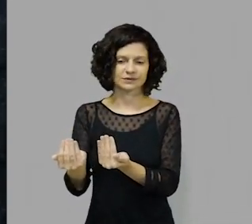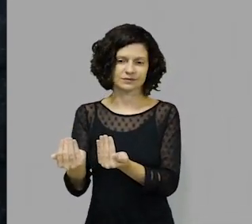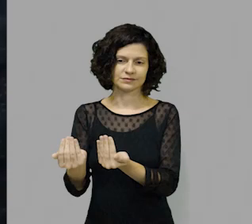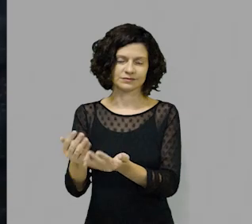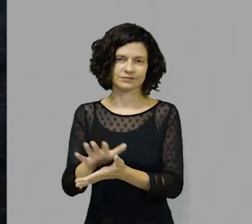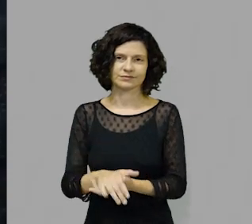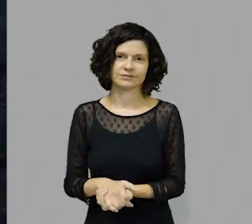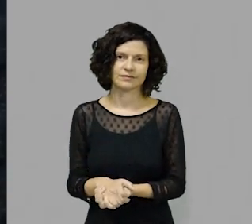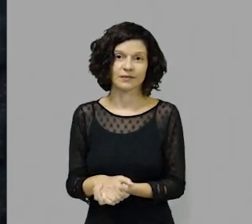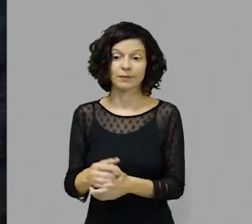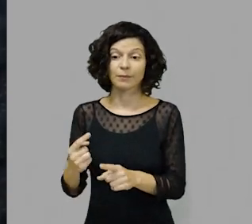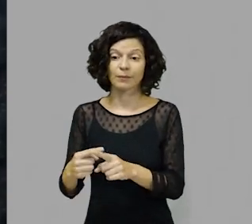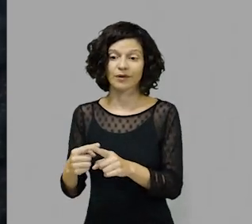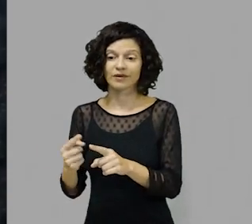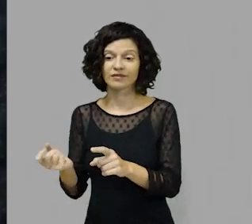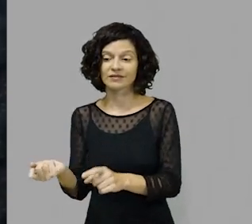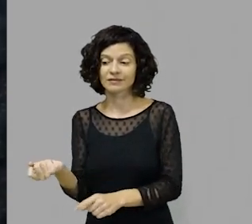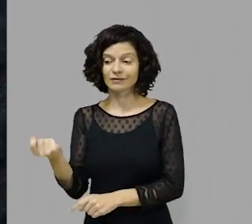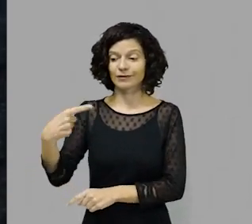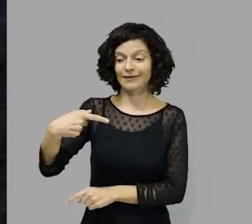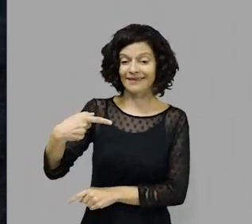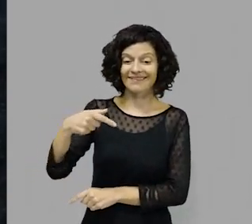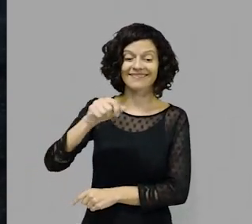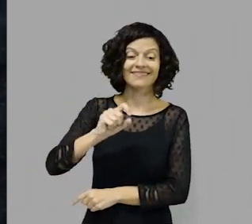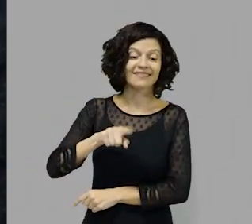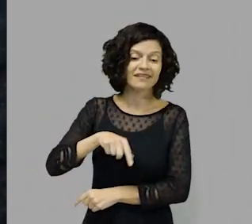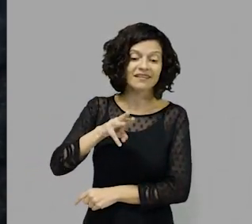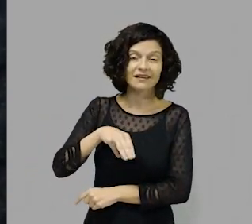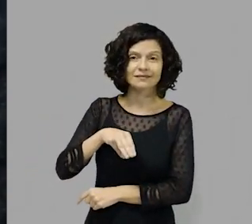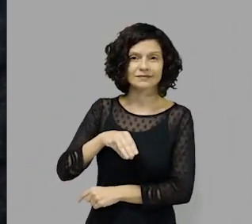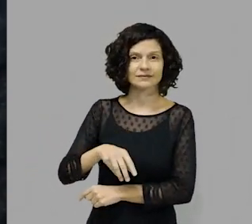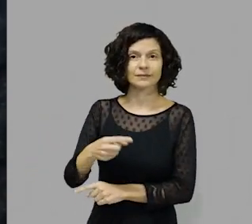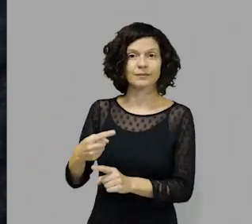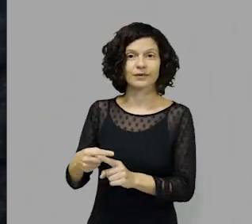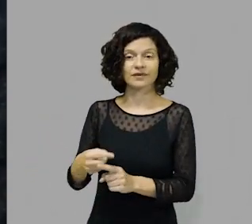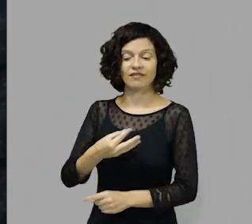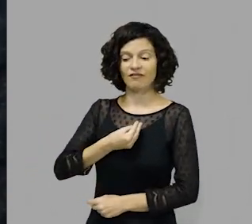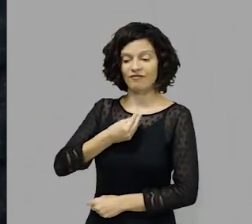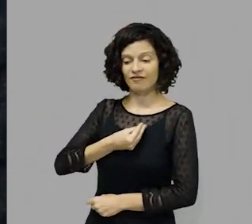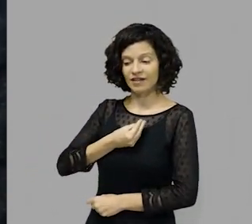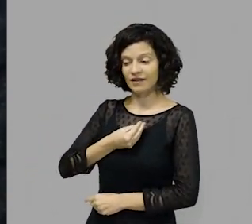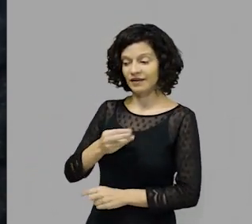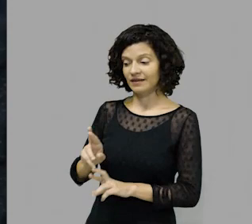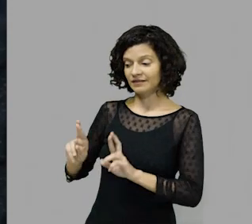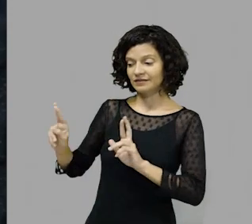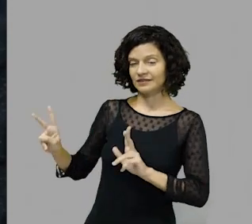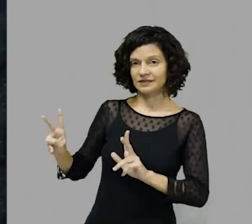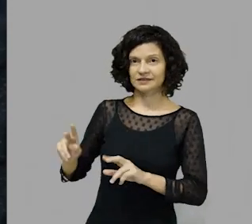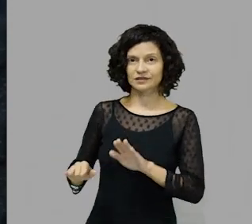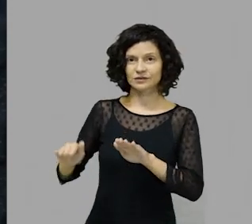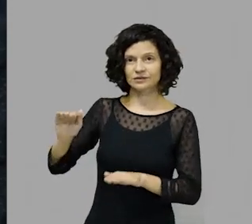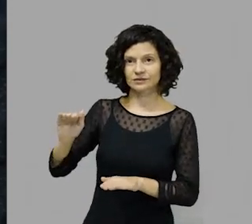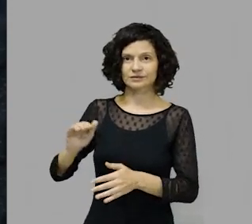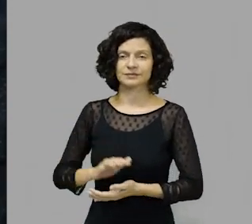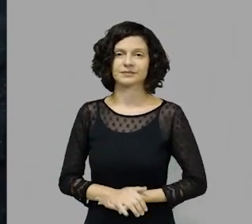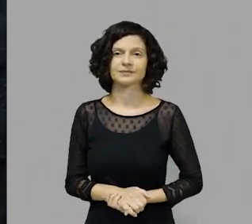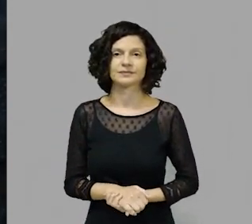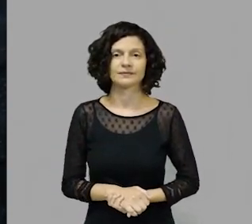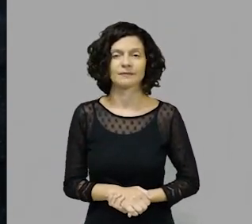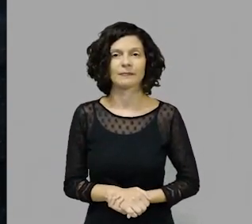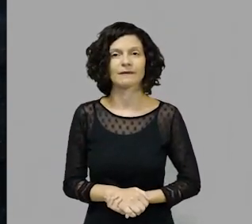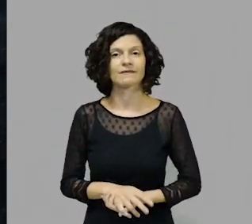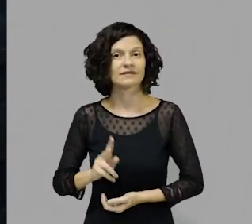outro, porque o outro tem condições de vida que você não tem, e vice-versa. Sempre a desigualdade, ela se estabelece por